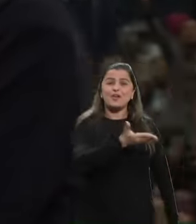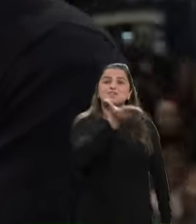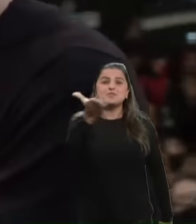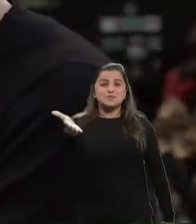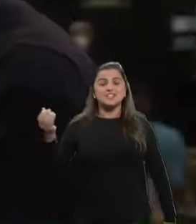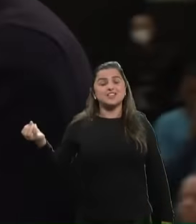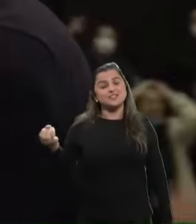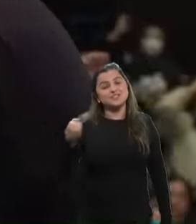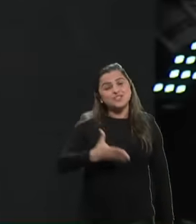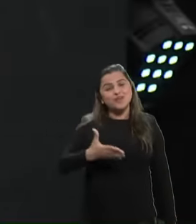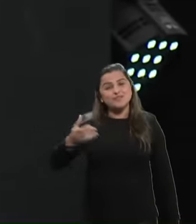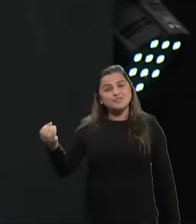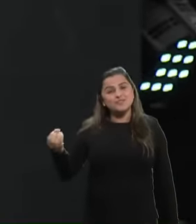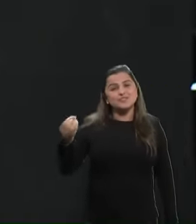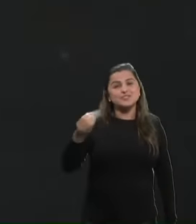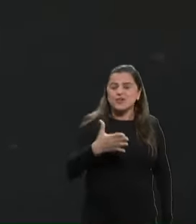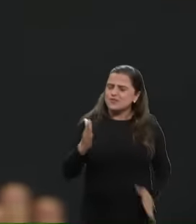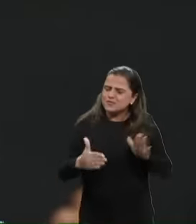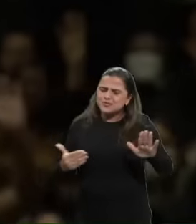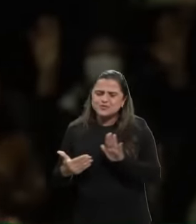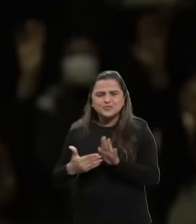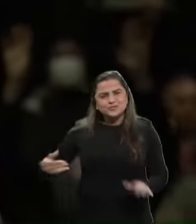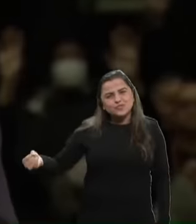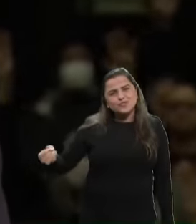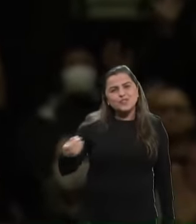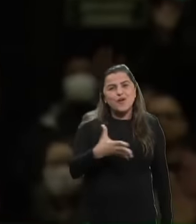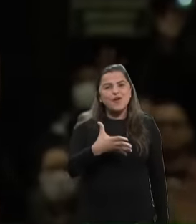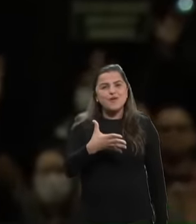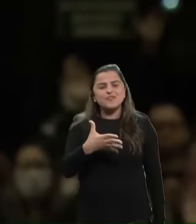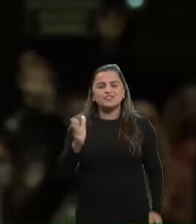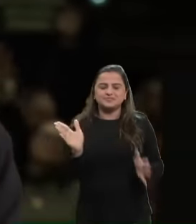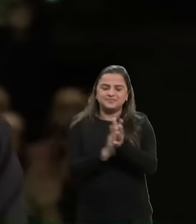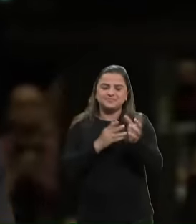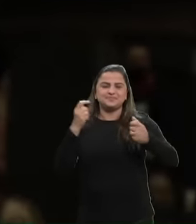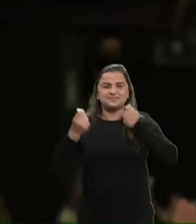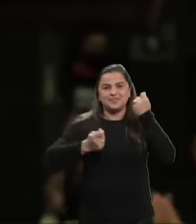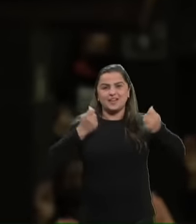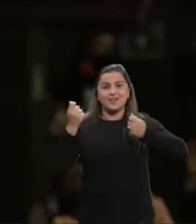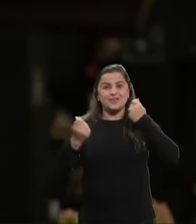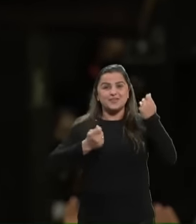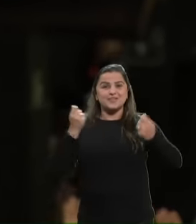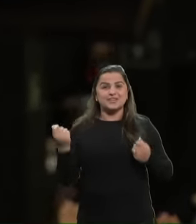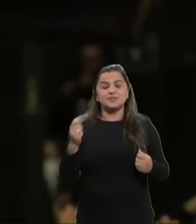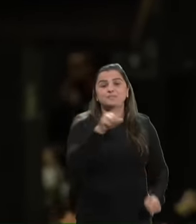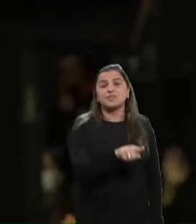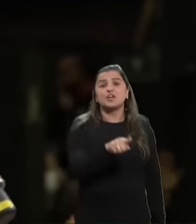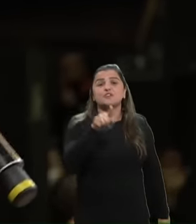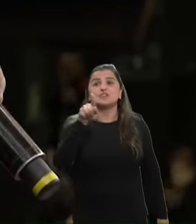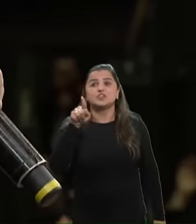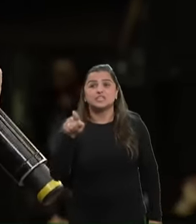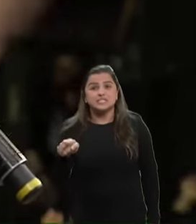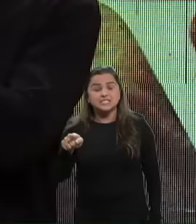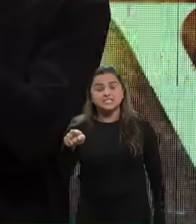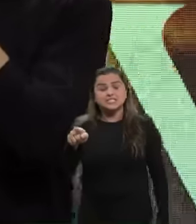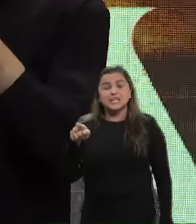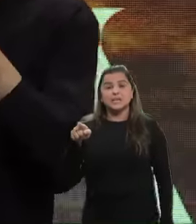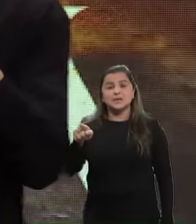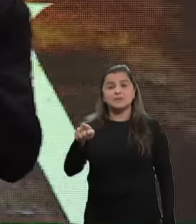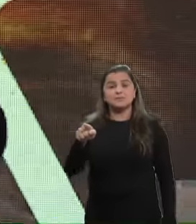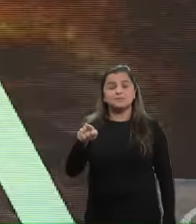novo, novo, novo, novo. Aleluia! O que você vai viver, ninguém na